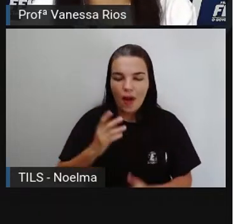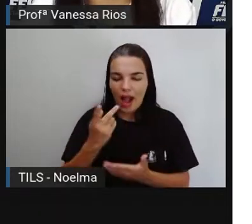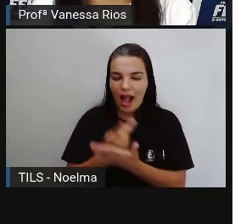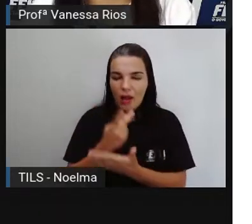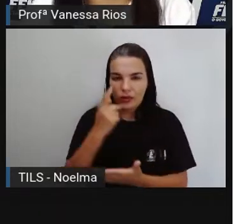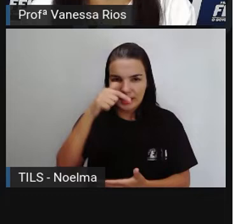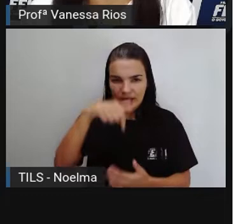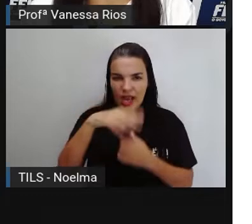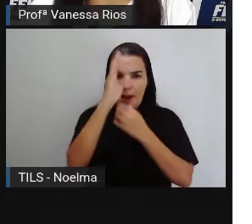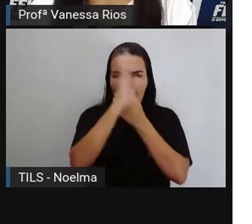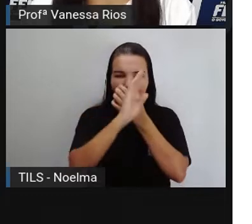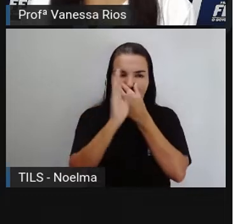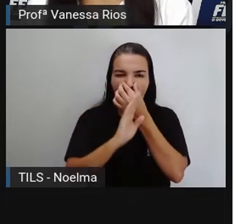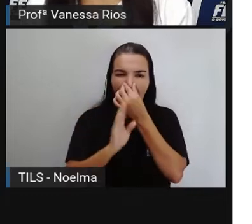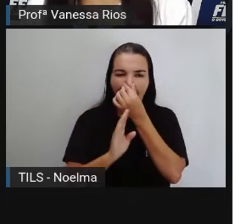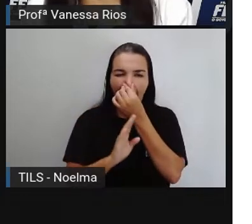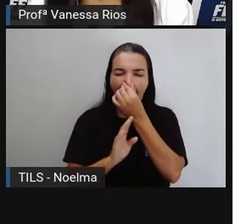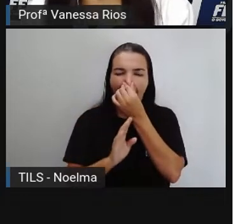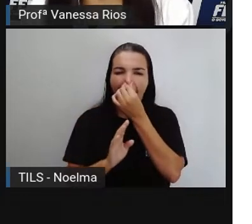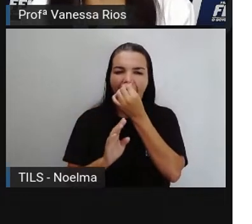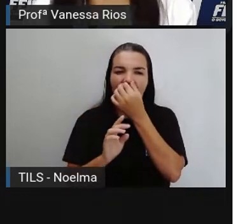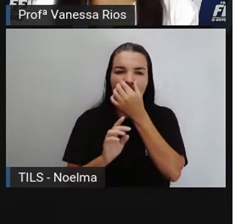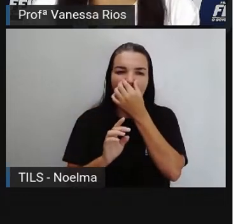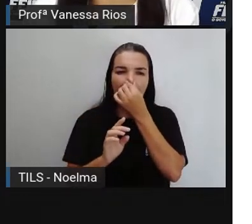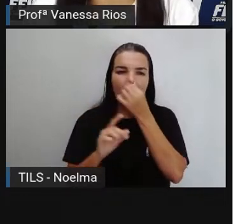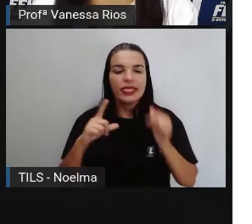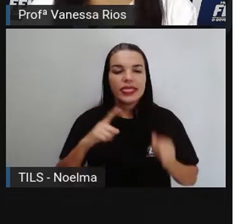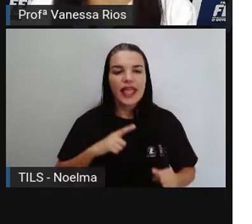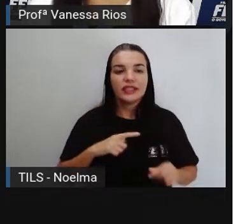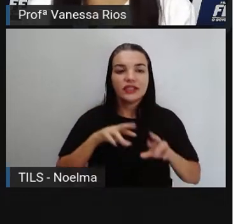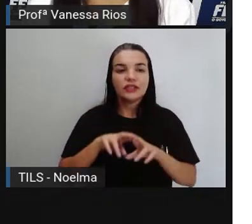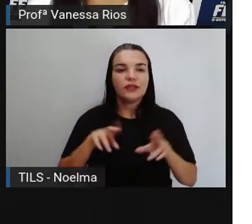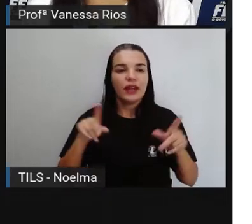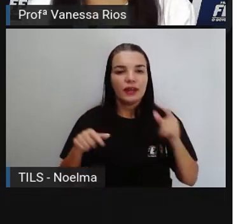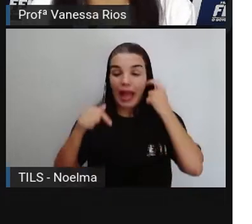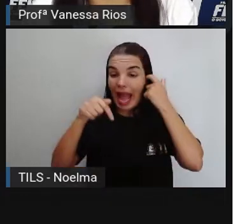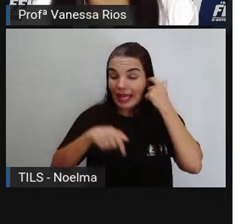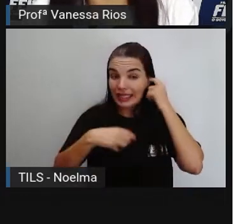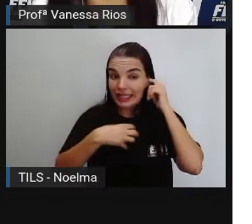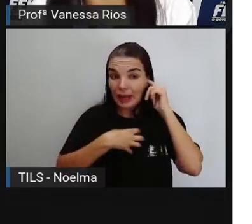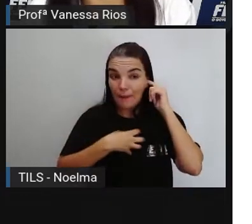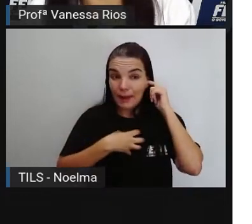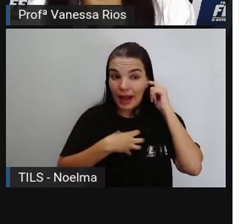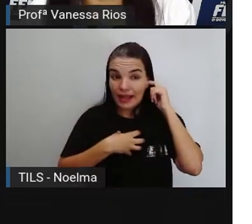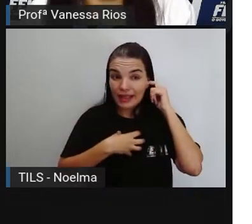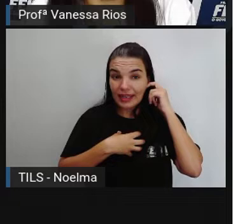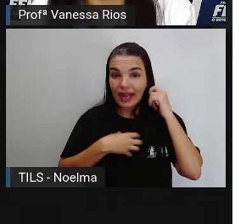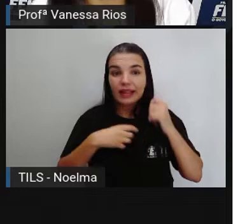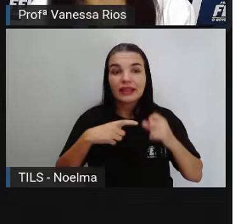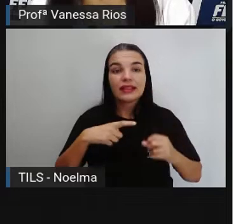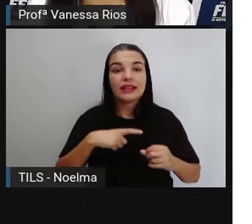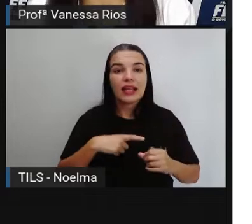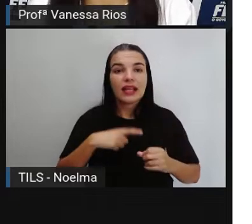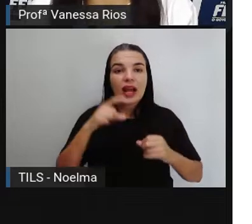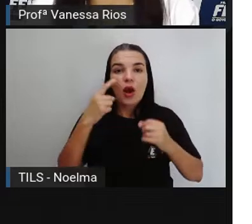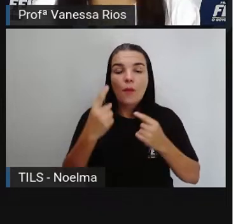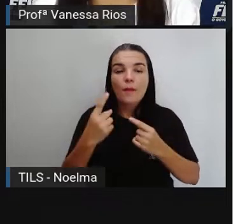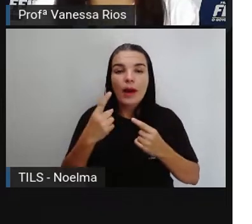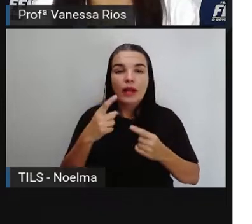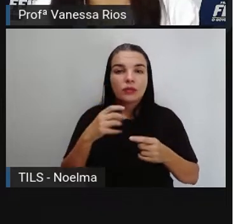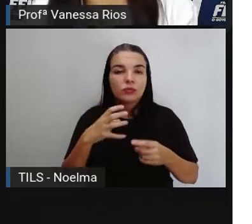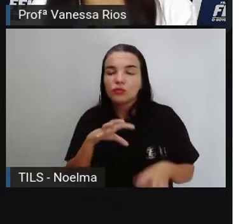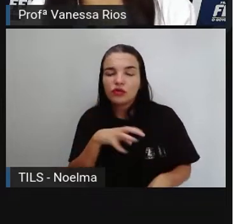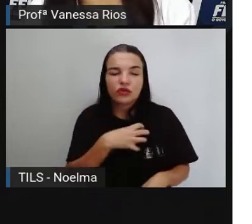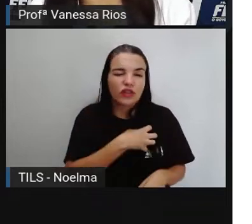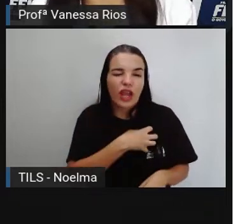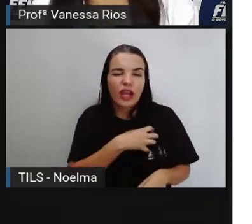no nosso Brasil. E aqui na Bahia existe uma forma específica para que o carnaval aconteça, né? Diferente aí